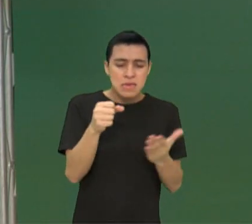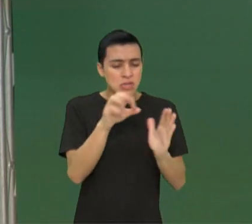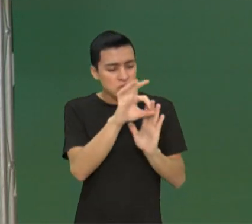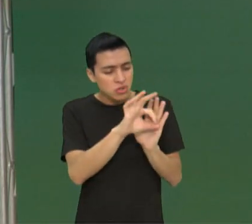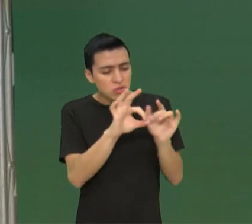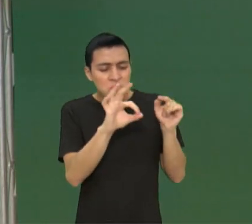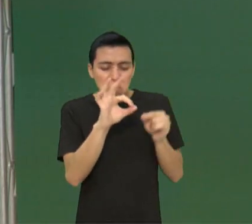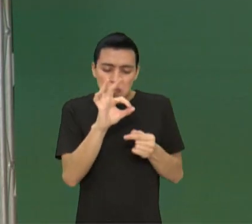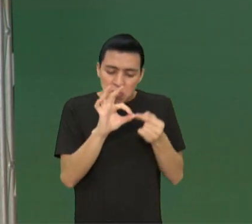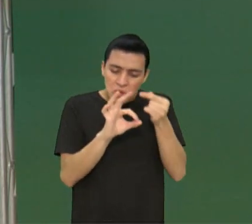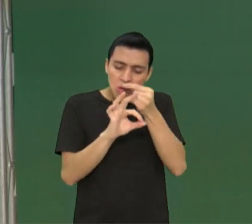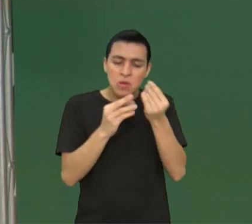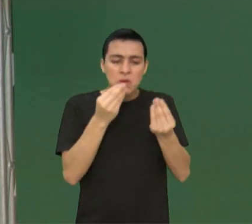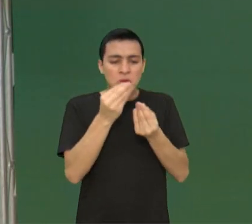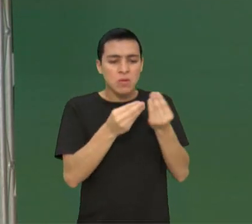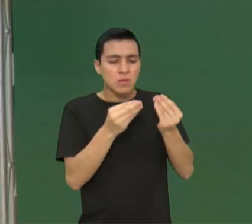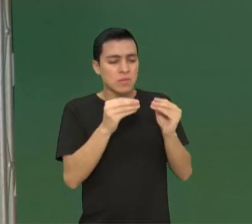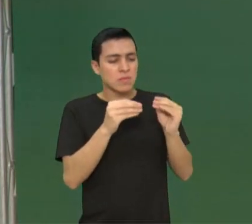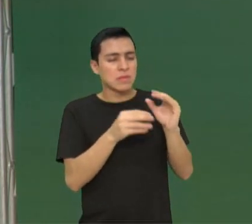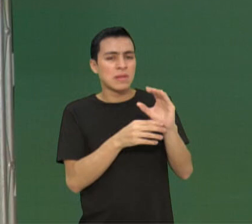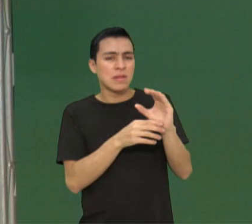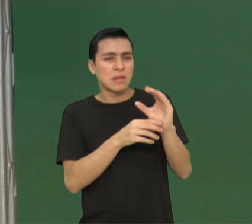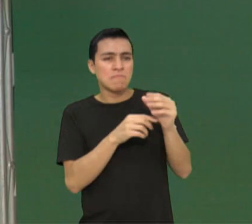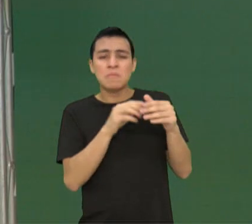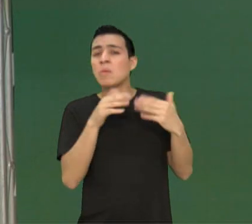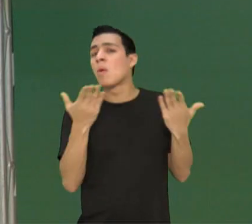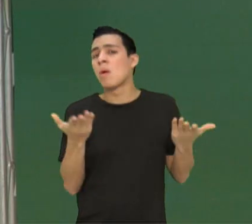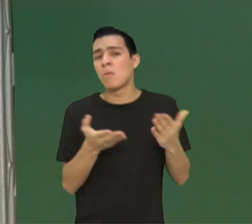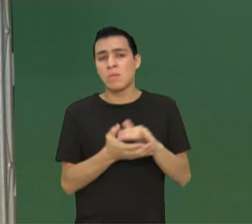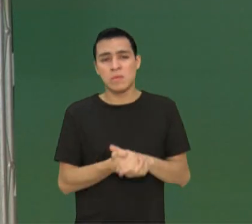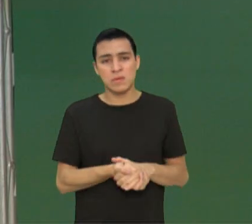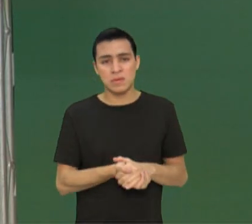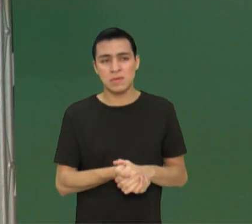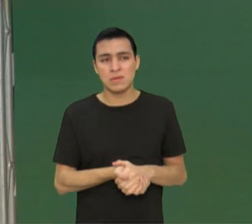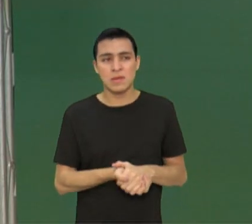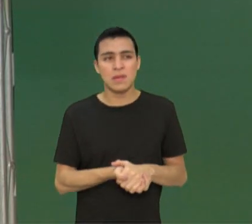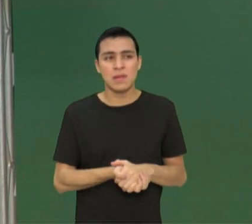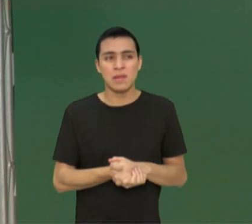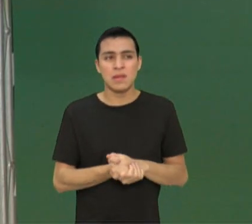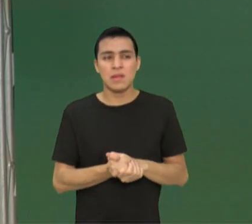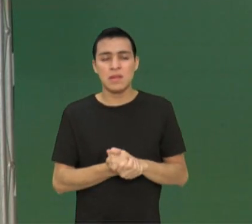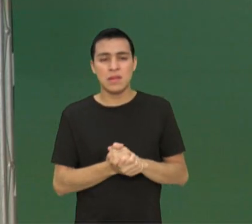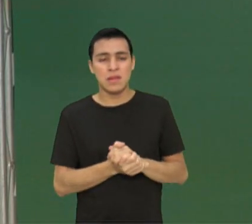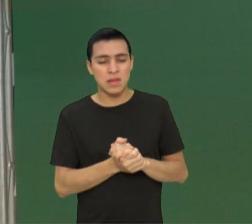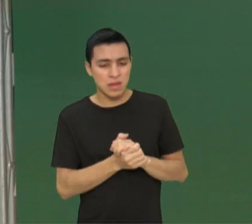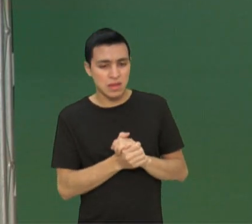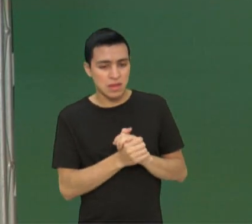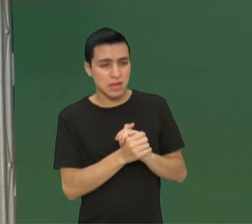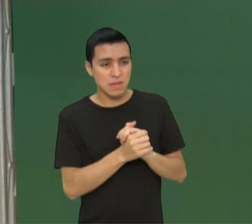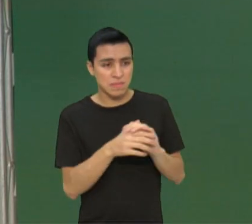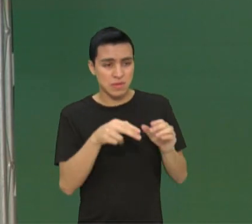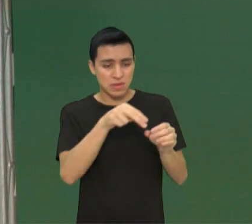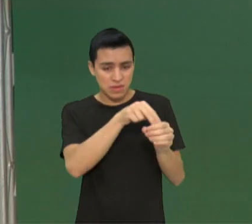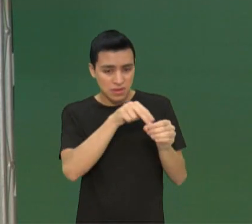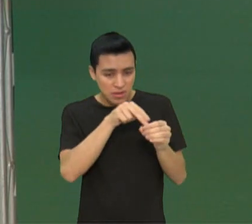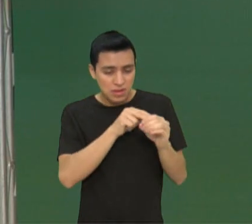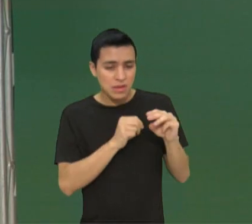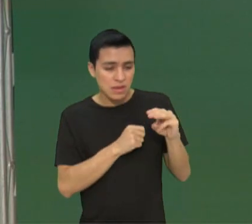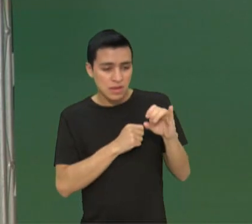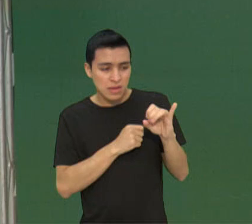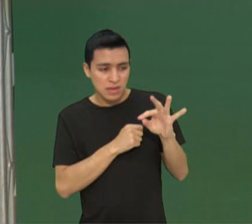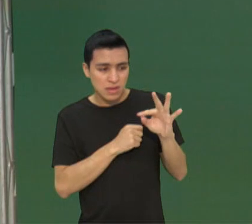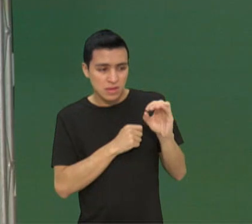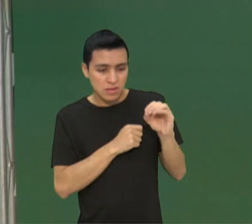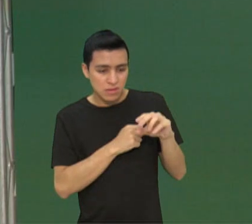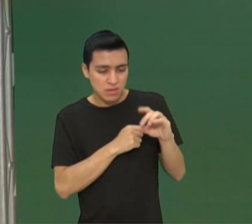tipos celulares, parede celular, citoplasma e núcleo. Dos envoltórios celulares, do núcleo, das mitocôndrias e